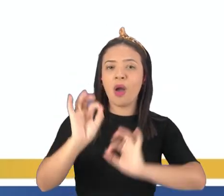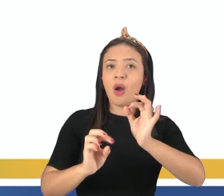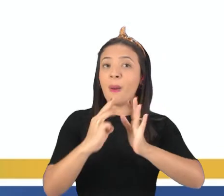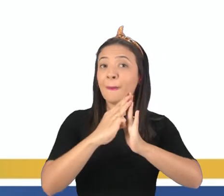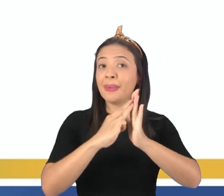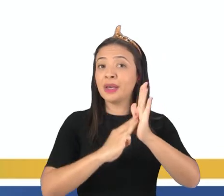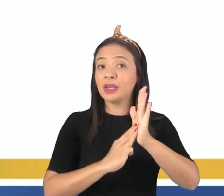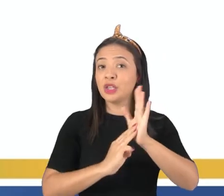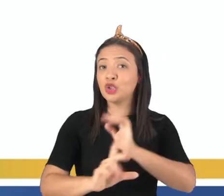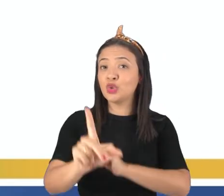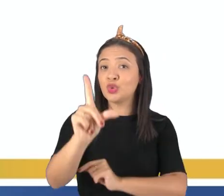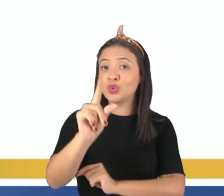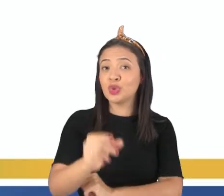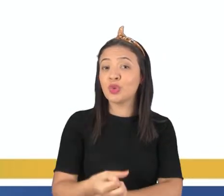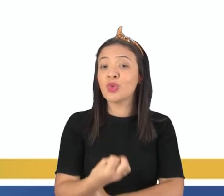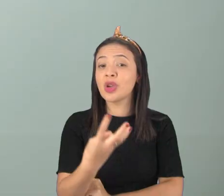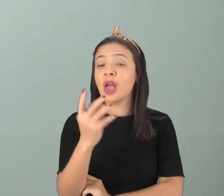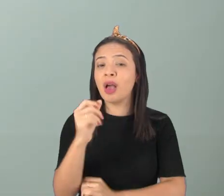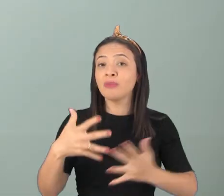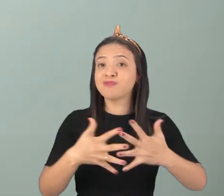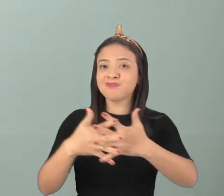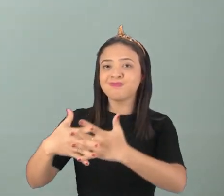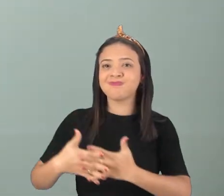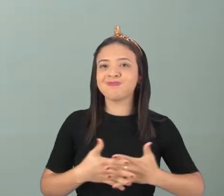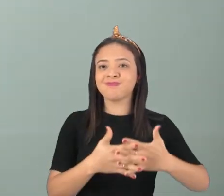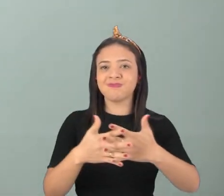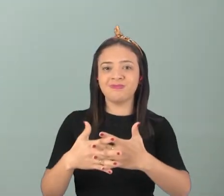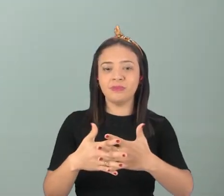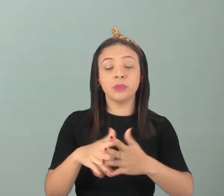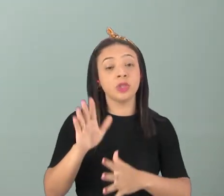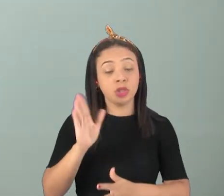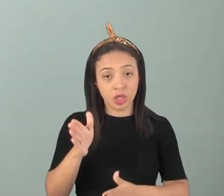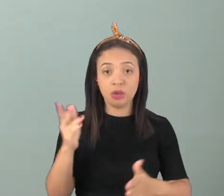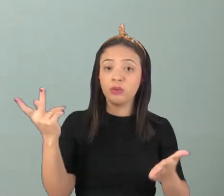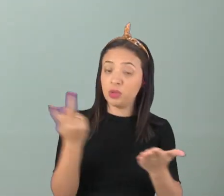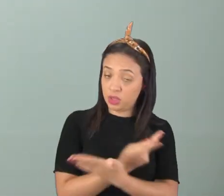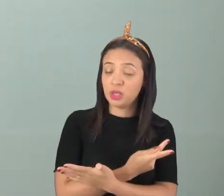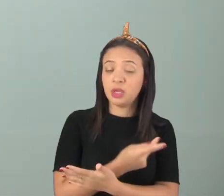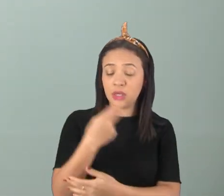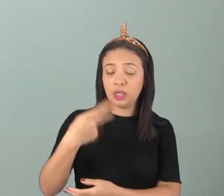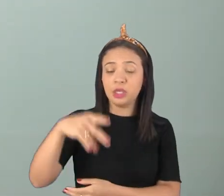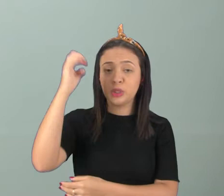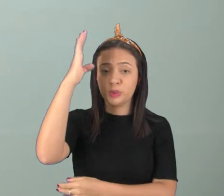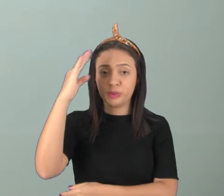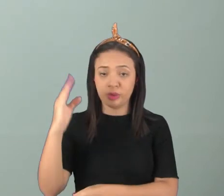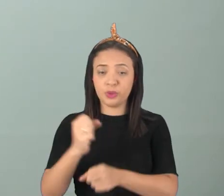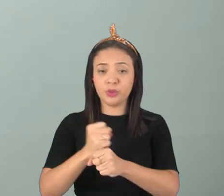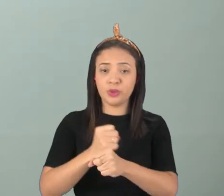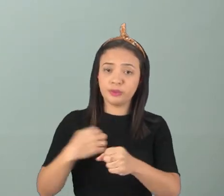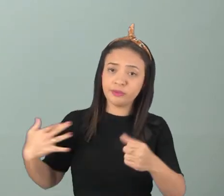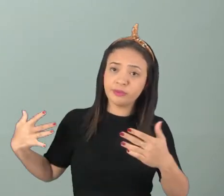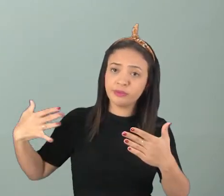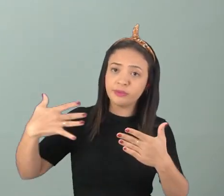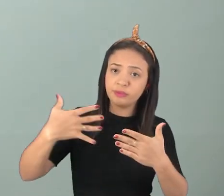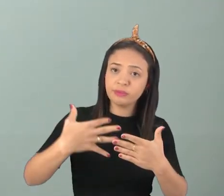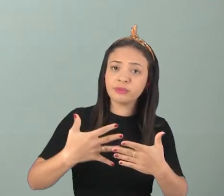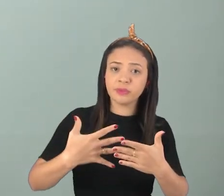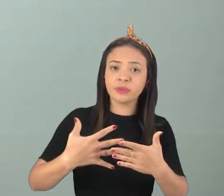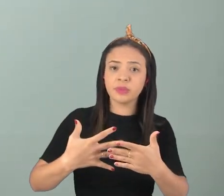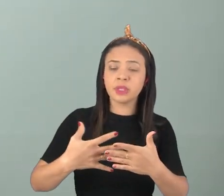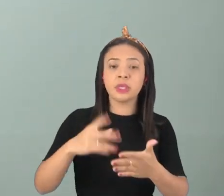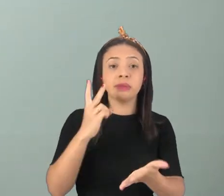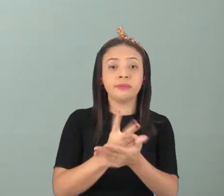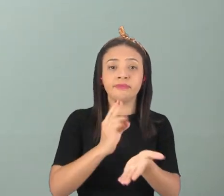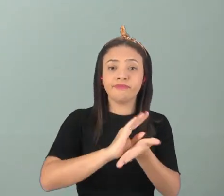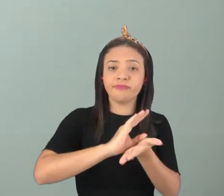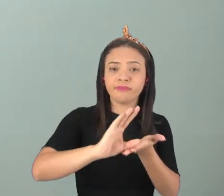reduzir a quantidade de caminhões. É um processo que já vem acontecendo no Brasil nos últimos anos, que tem se investido